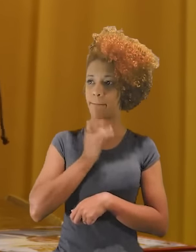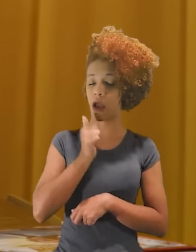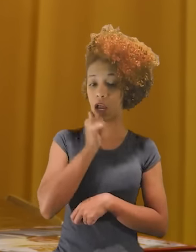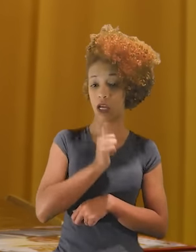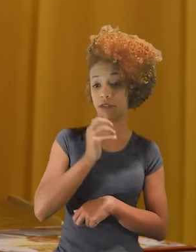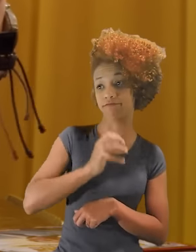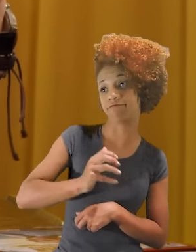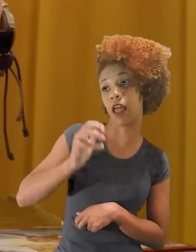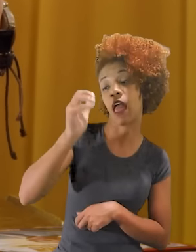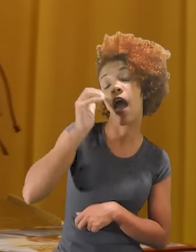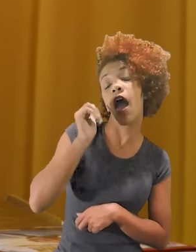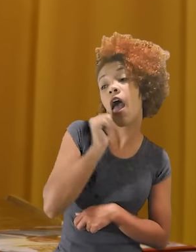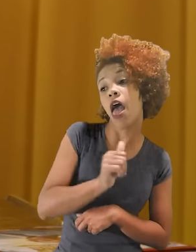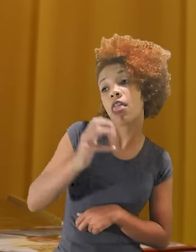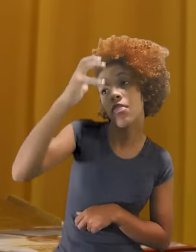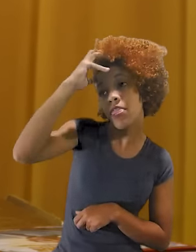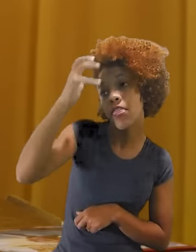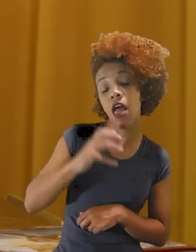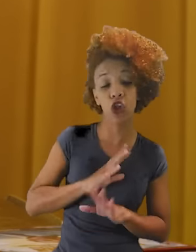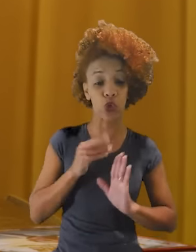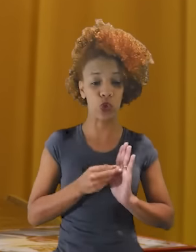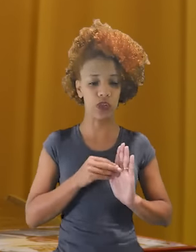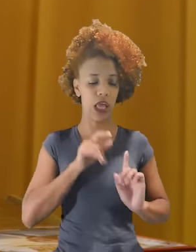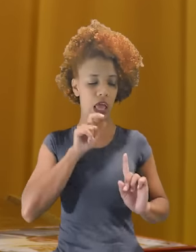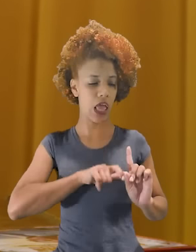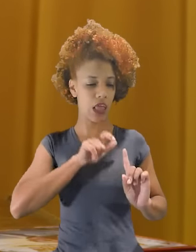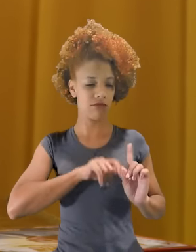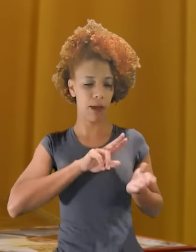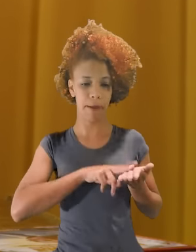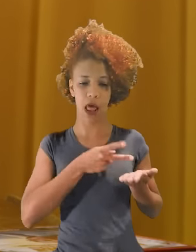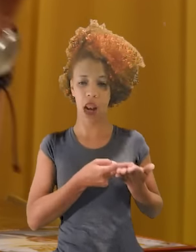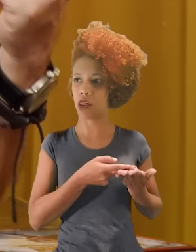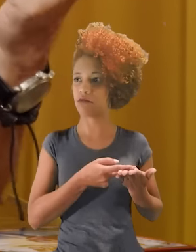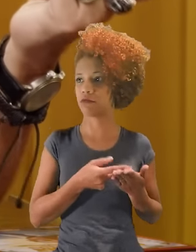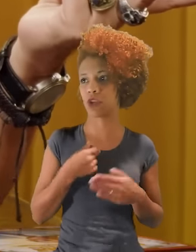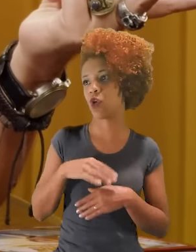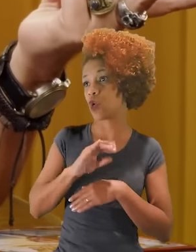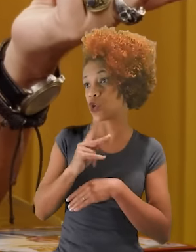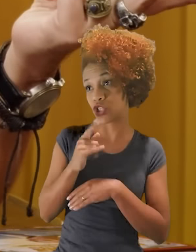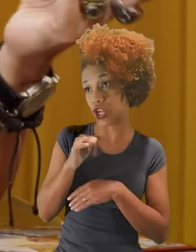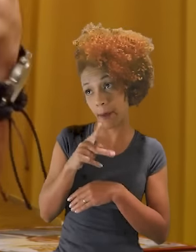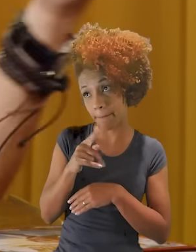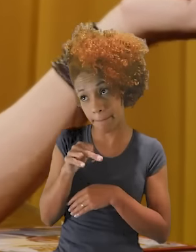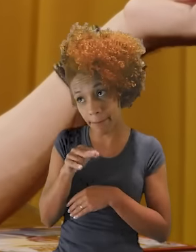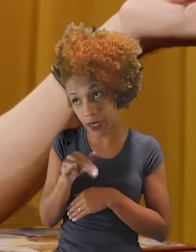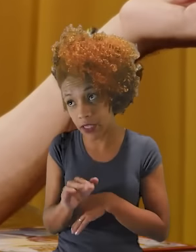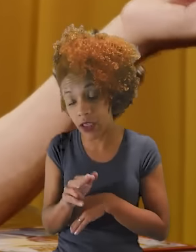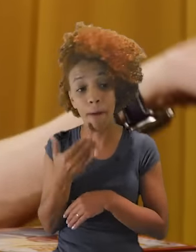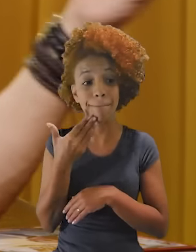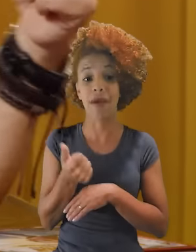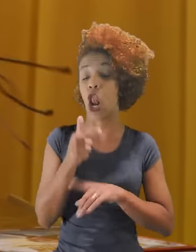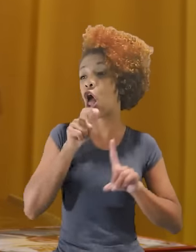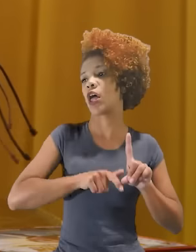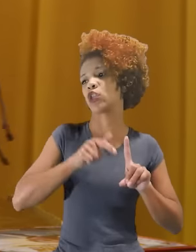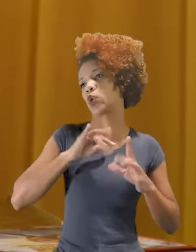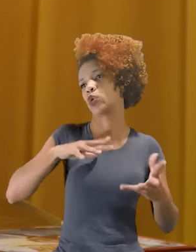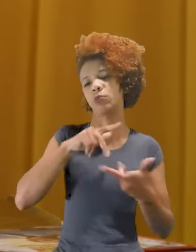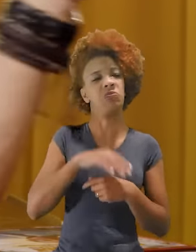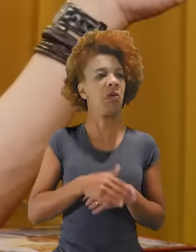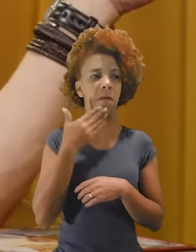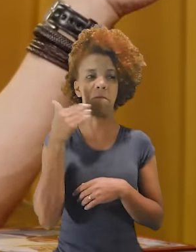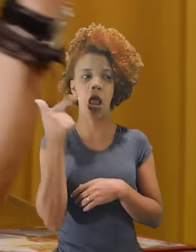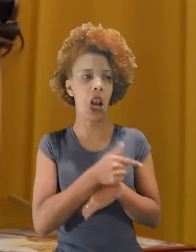de Neve inteira, interpretando todos os personagens. Cara, ele era... O Chaplin, que era muito amigo dele, o Chaplin falava que ele era o melhor ator do mundo. Quando falava que era o Chaplin, ele falou, não,